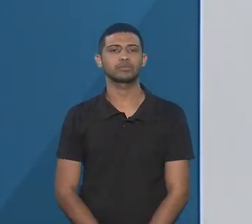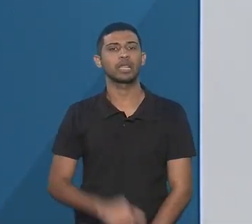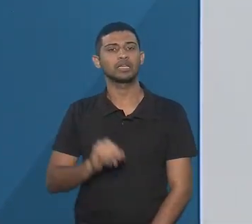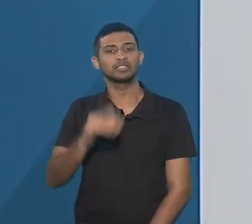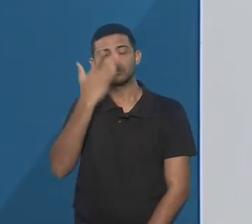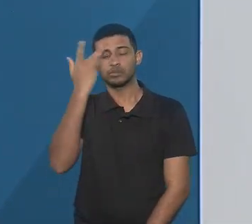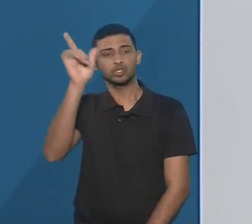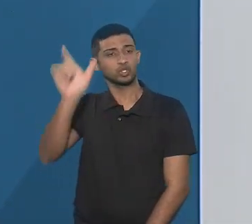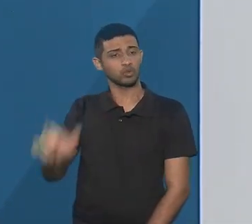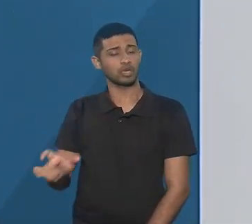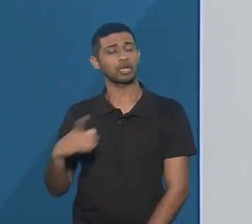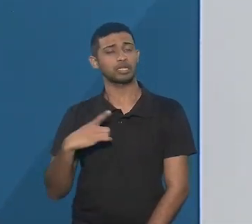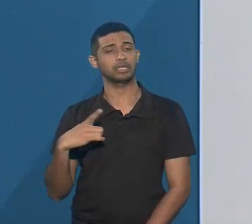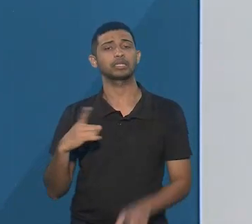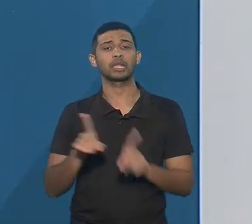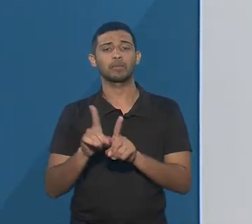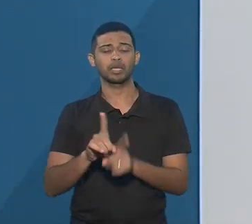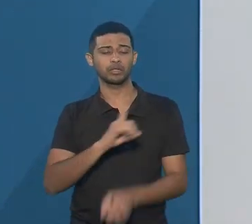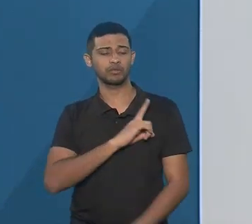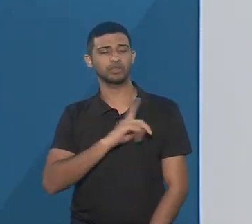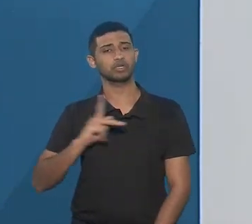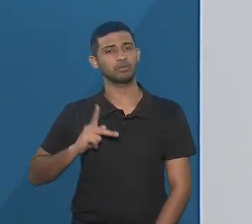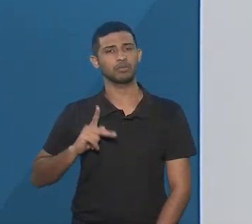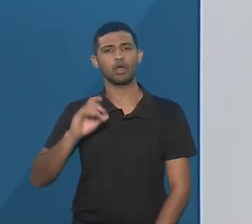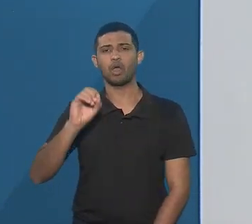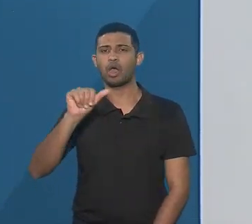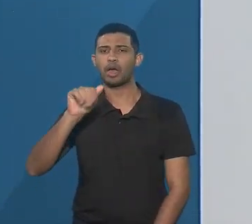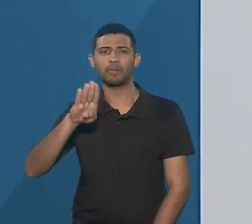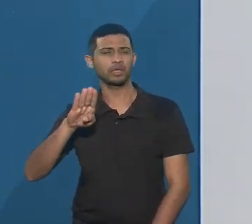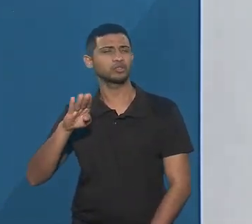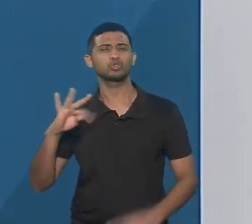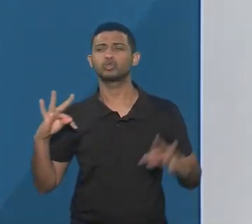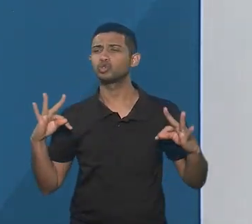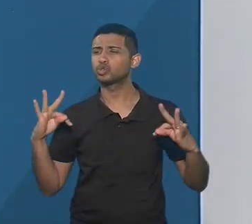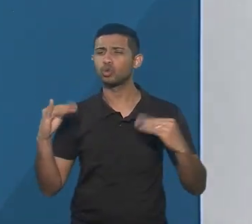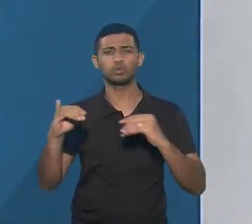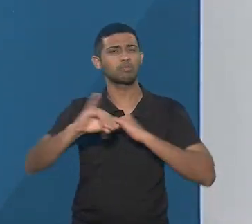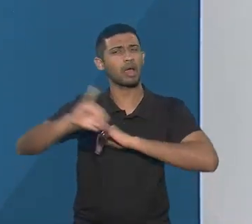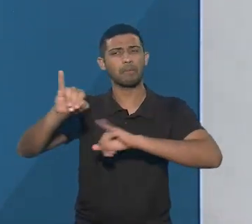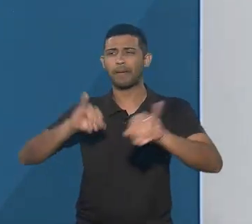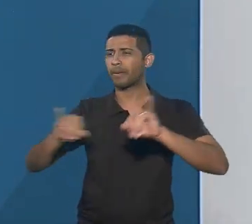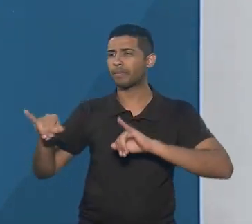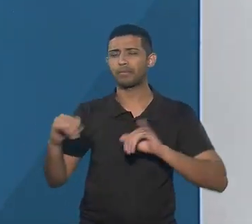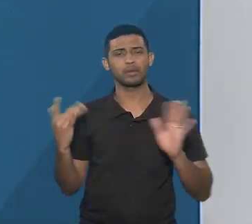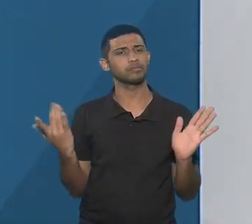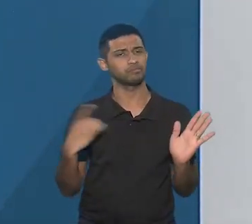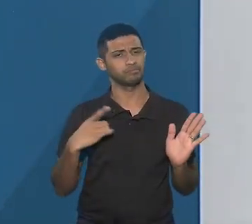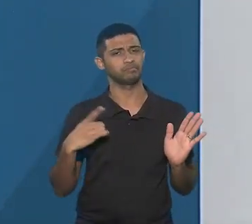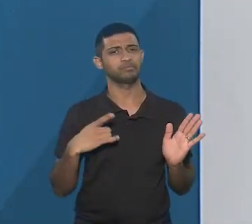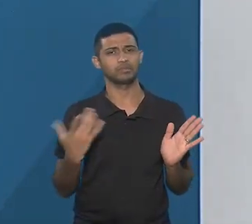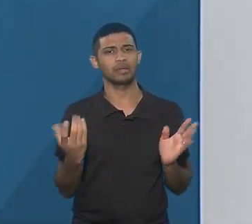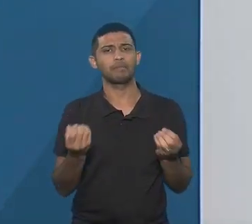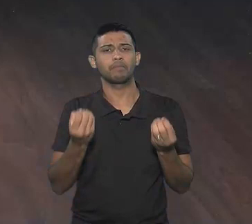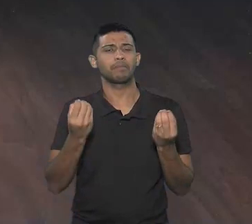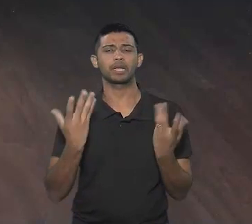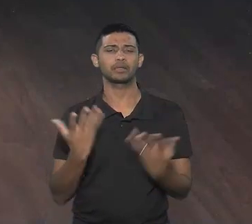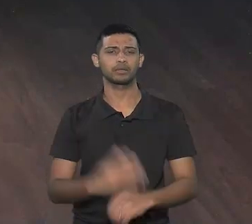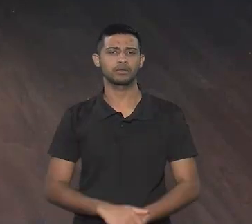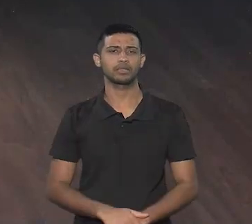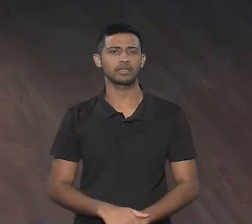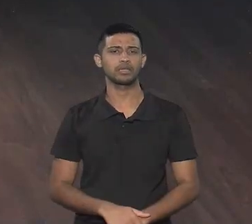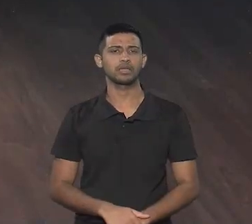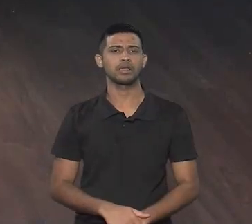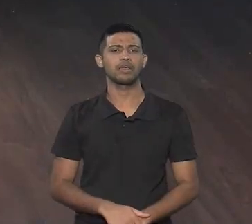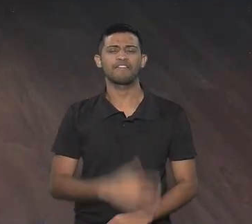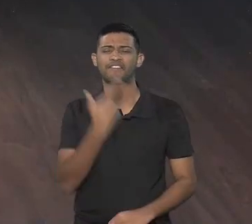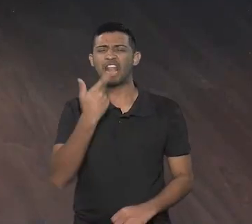Público... Caso essa pessoa esteja sendo atendida, a Defensoria Pública, OAB, enfim, todos serão comunicados para que, né, não